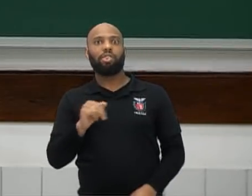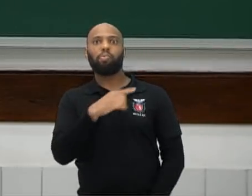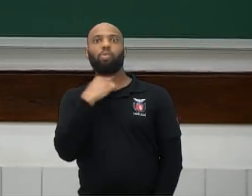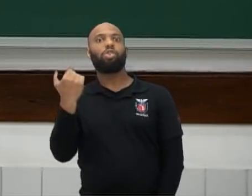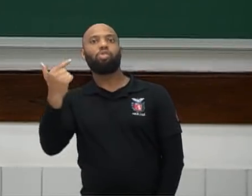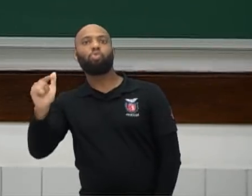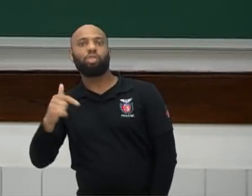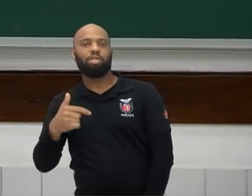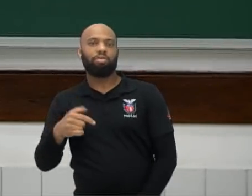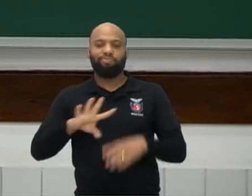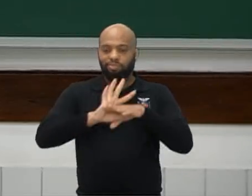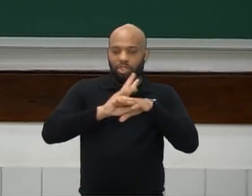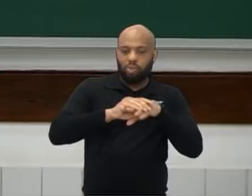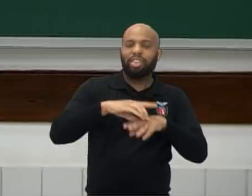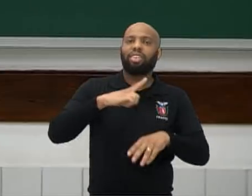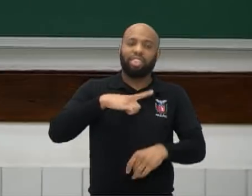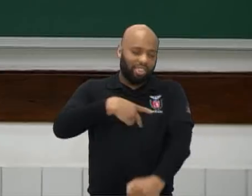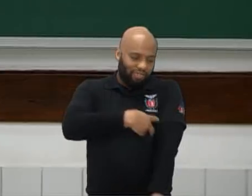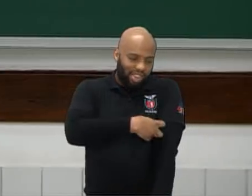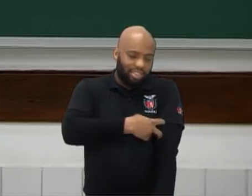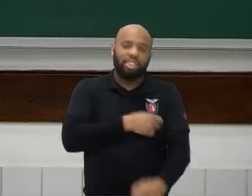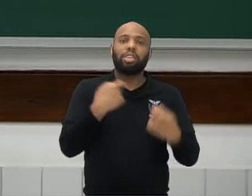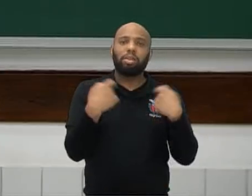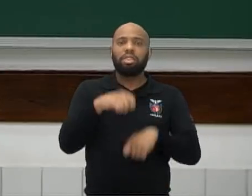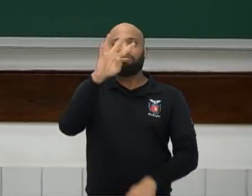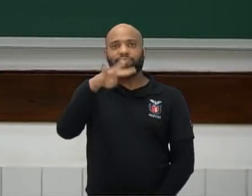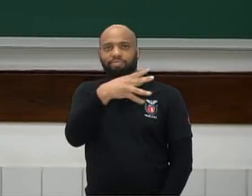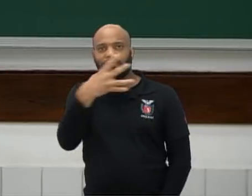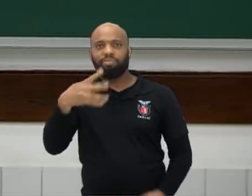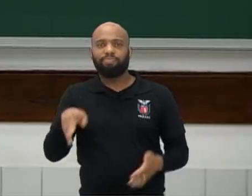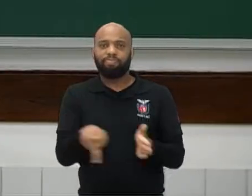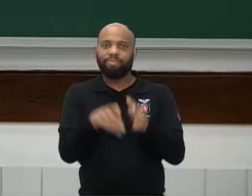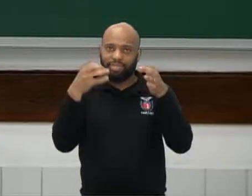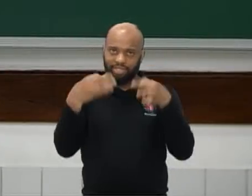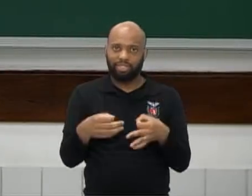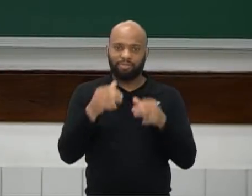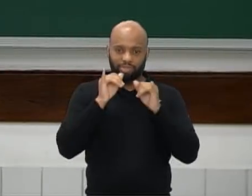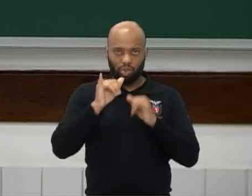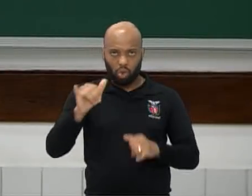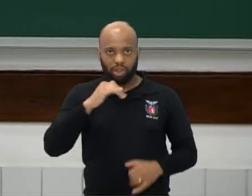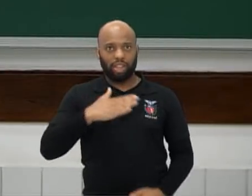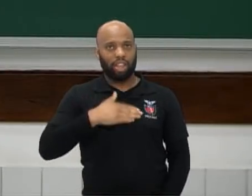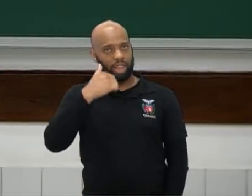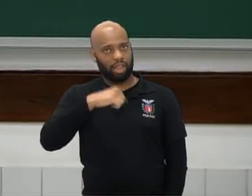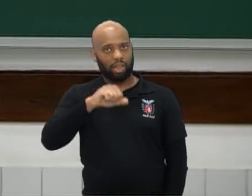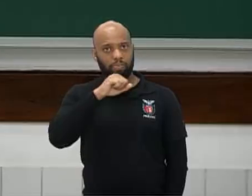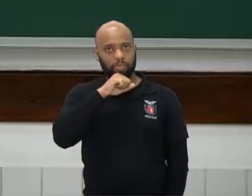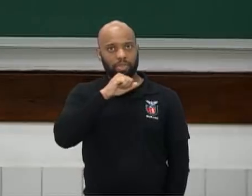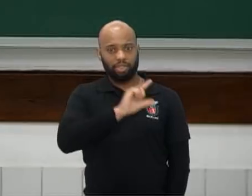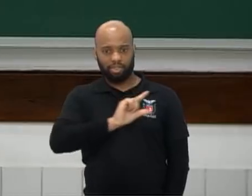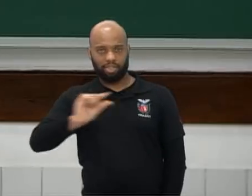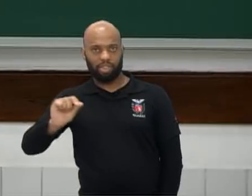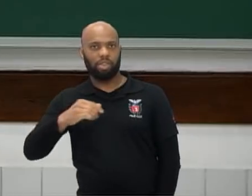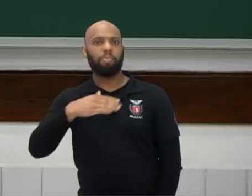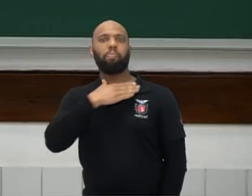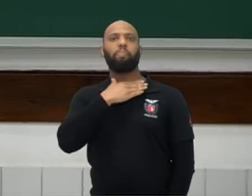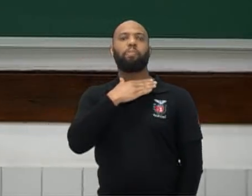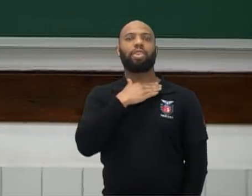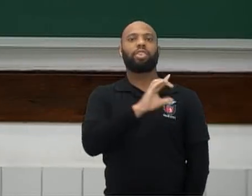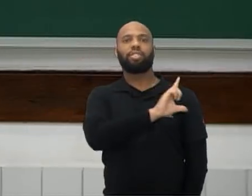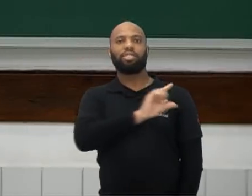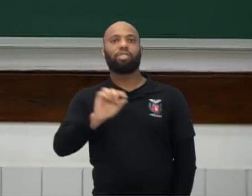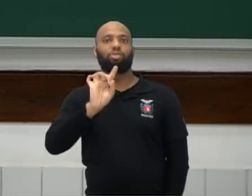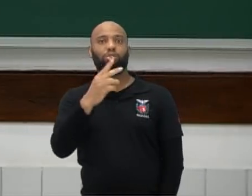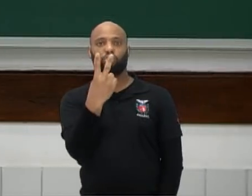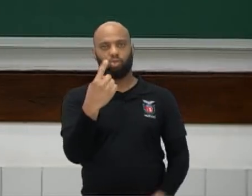que tomar vacina, pessoal. Tem que manter a carteirinha de vacinação em dia. Vou contar para vocês. Minha mãe saiu de casa, desde março, minha mãe saiu de casa